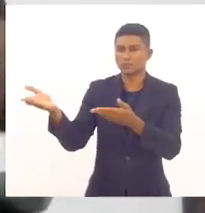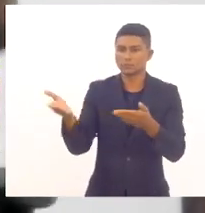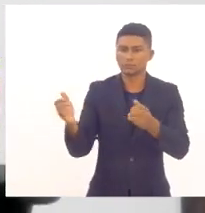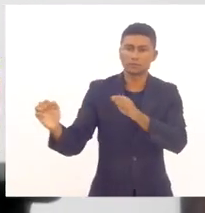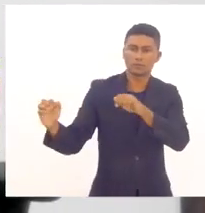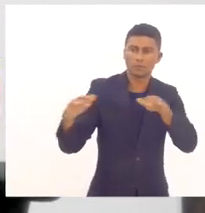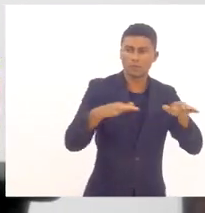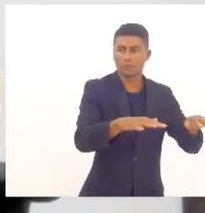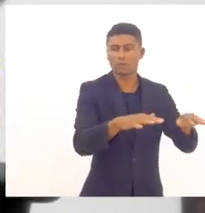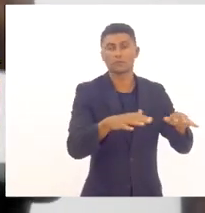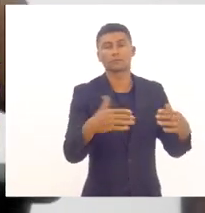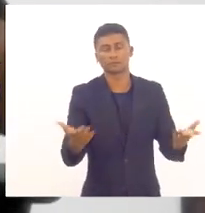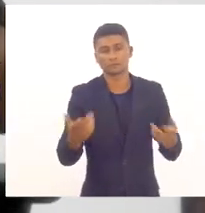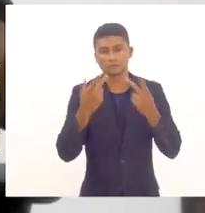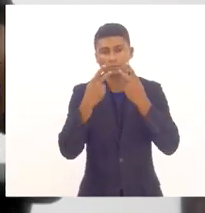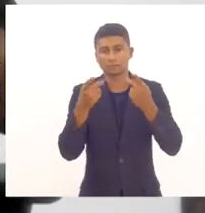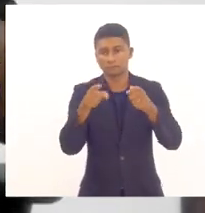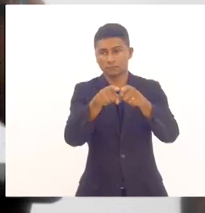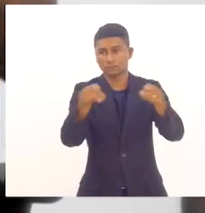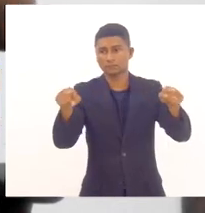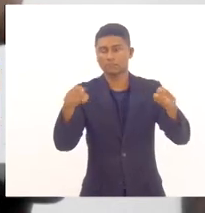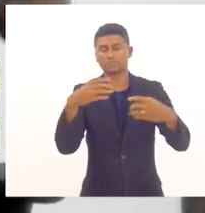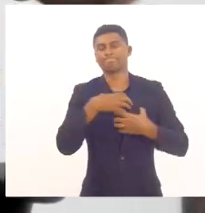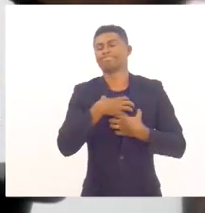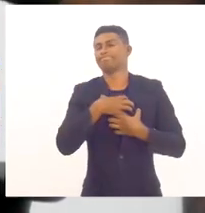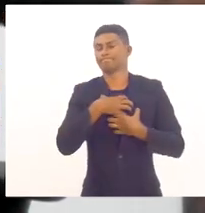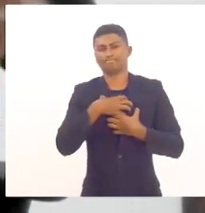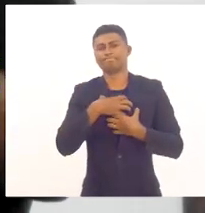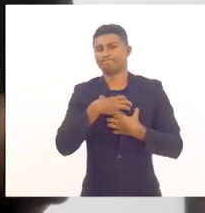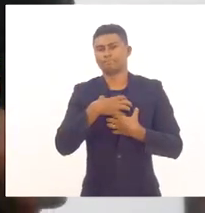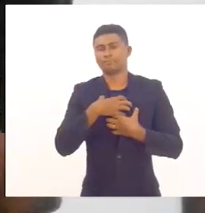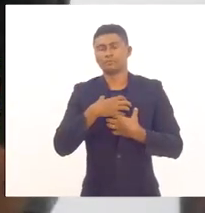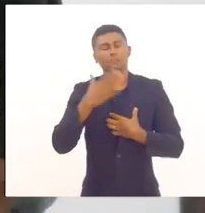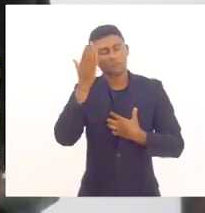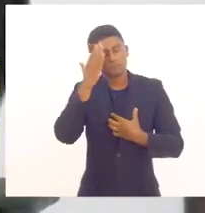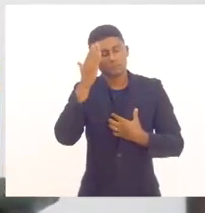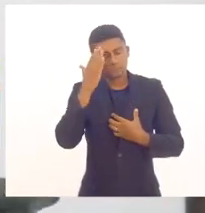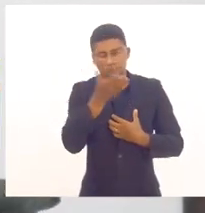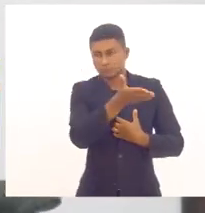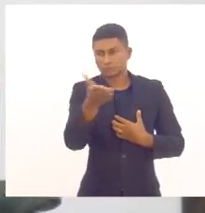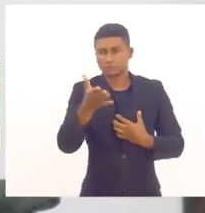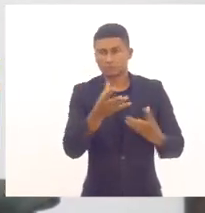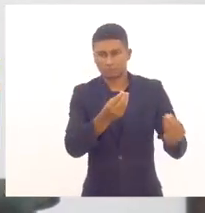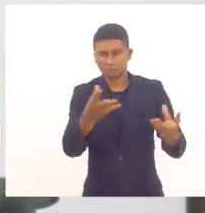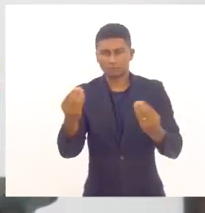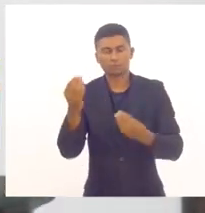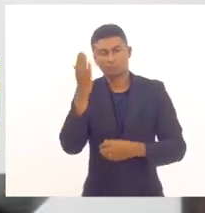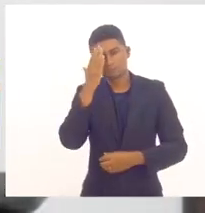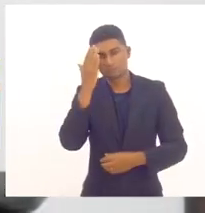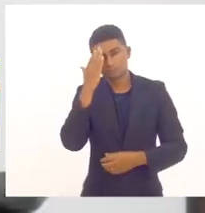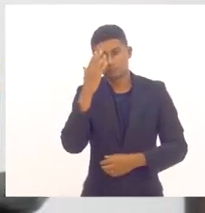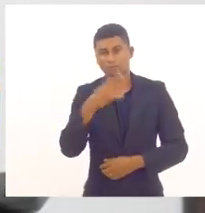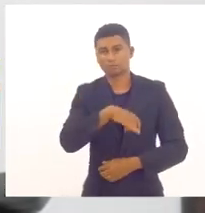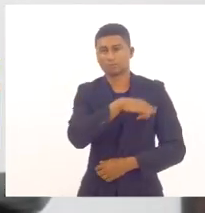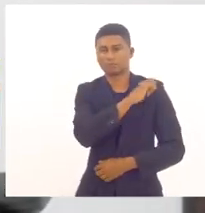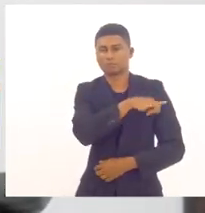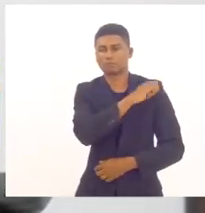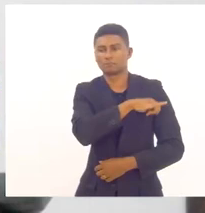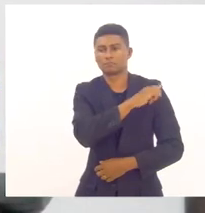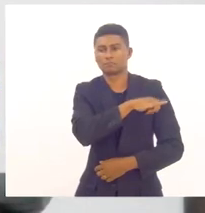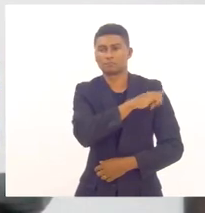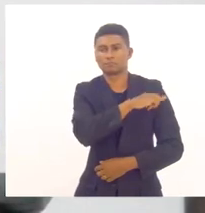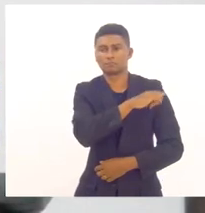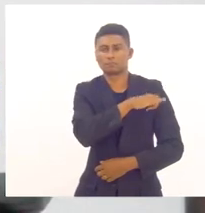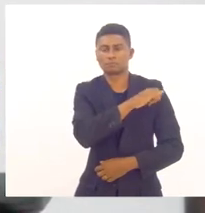E falando para os senhores, eu sinto muito, porque muitos que estiveram lá sabem disso. O Rio de Janeiro, ele é muito sectário. Ele chega